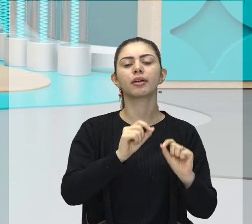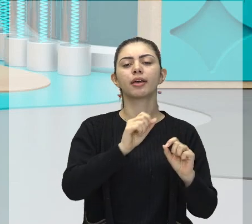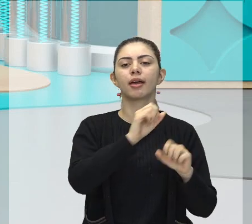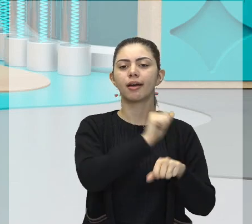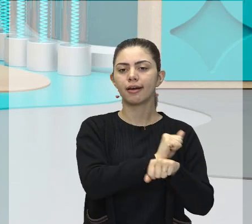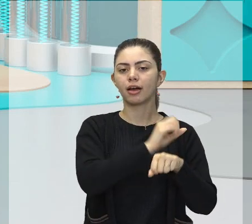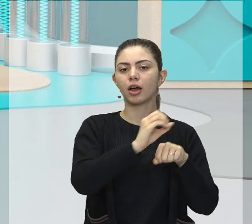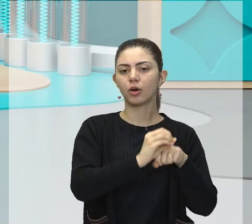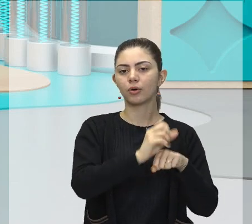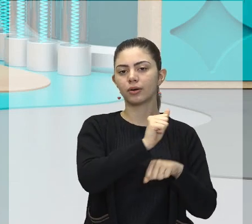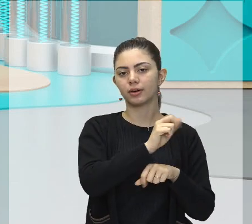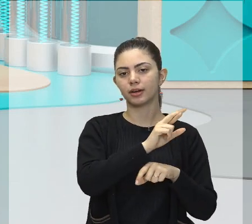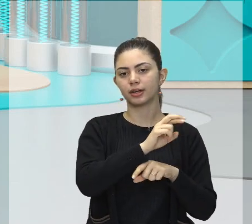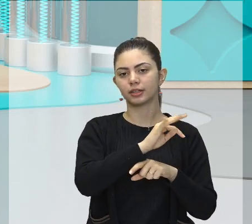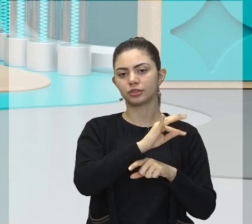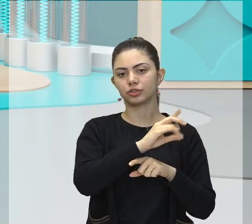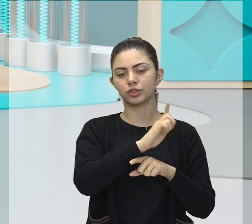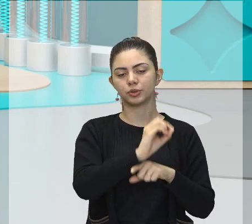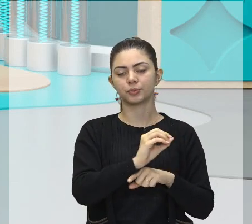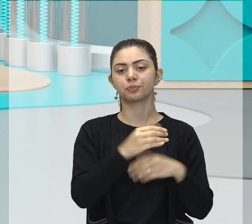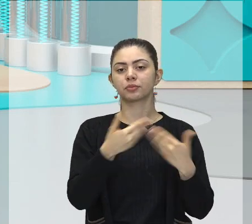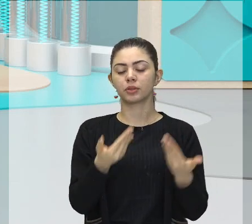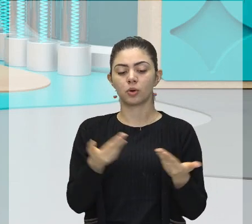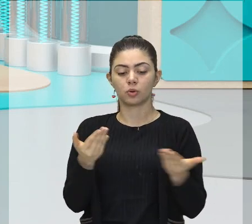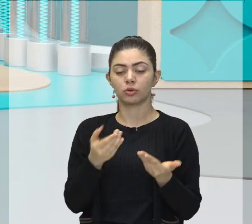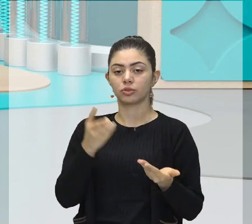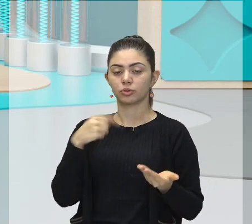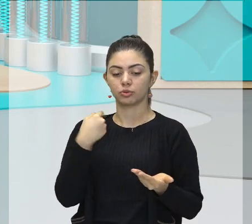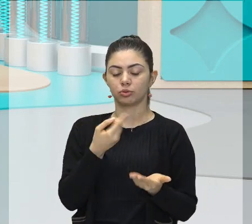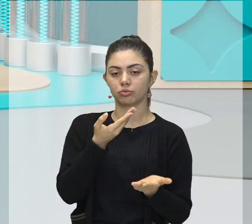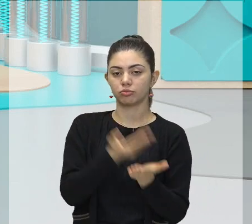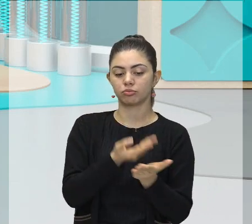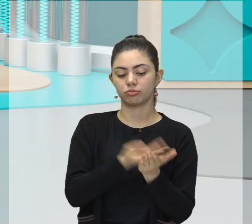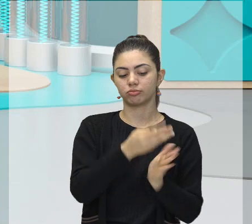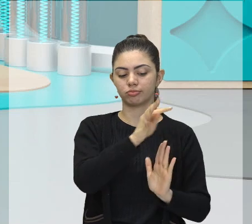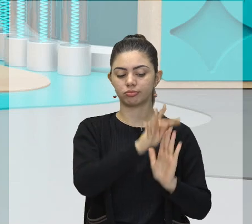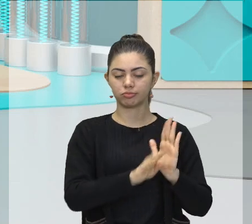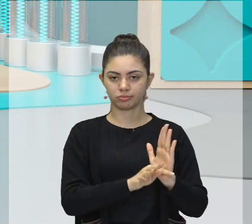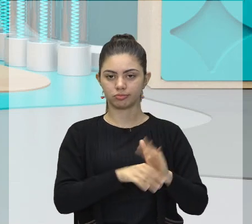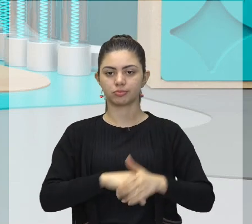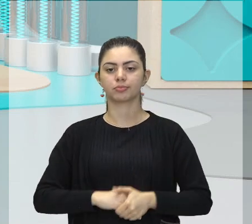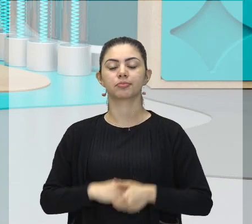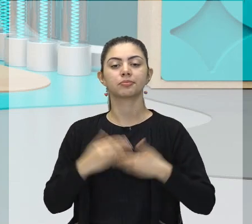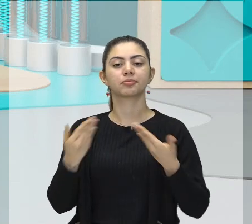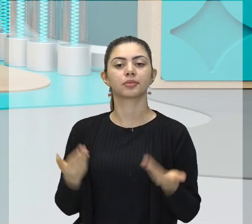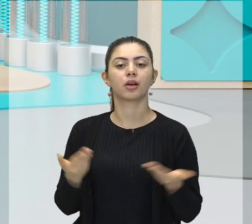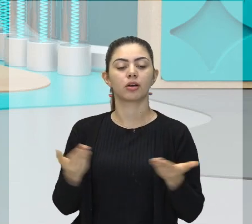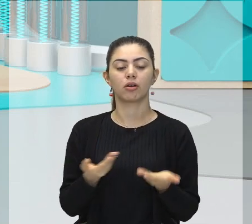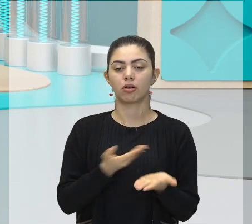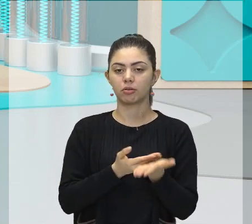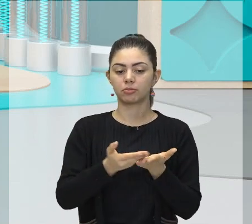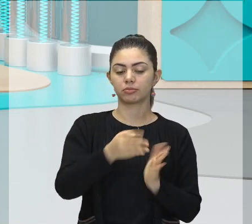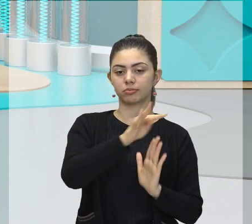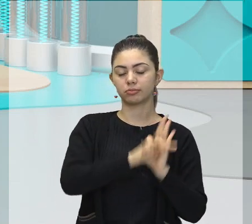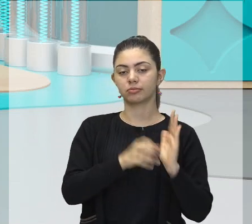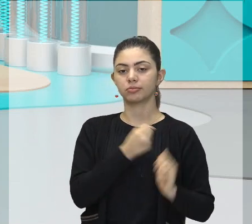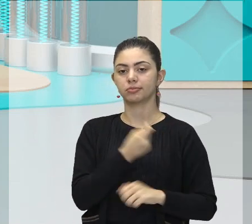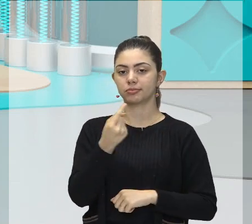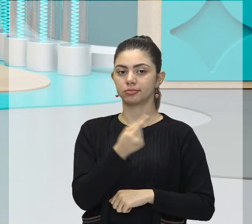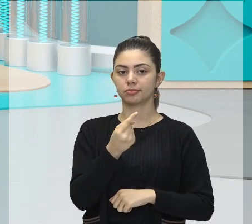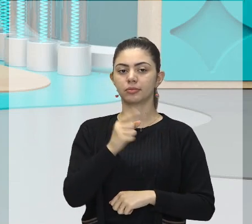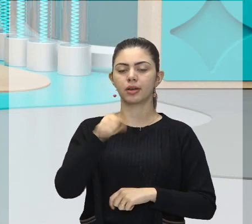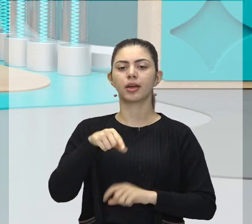artigo, nós vamos trabalhar textos, né? E começaremos pelo texto 1